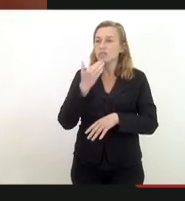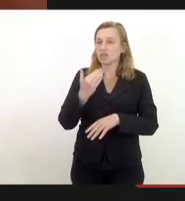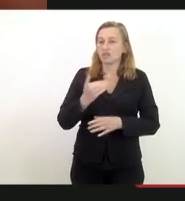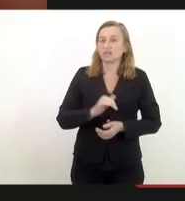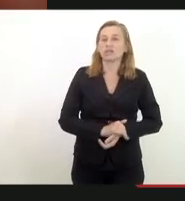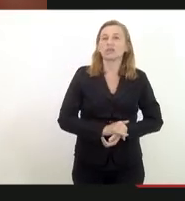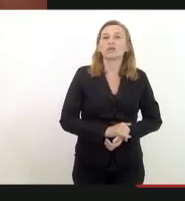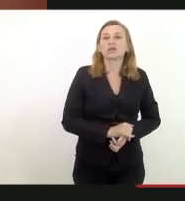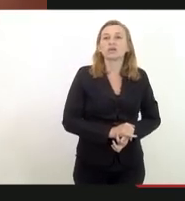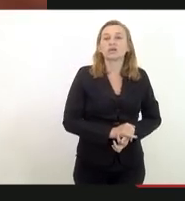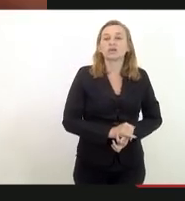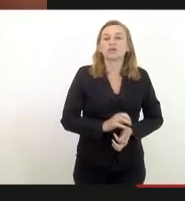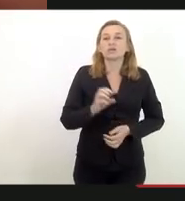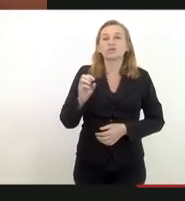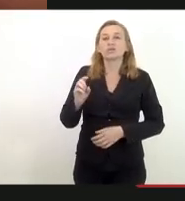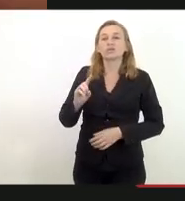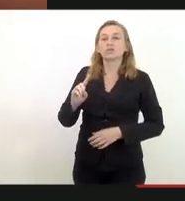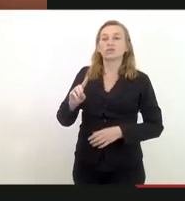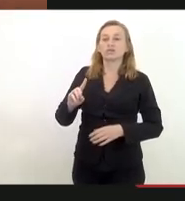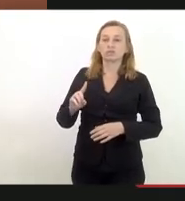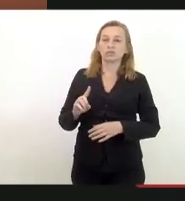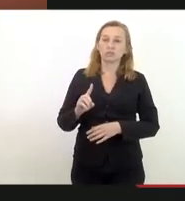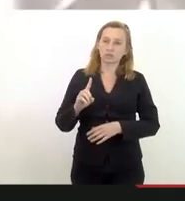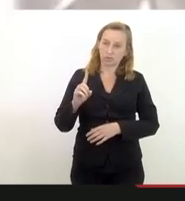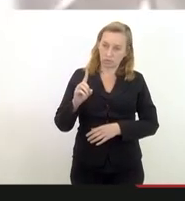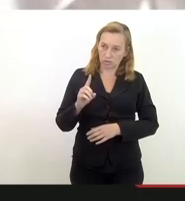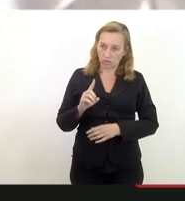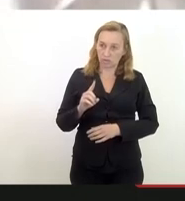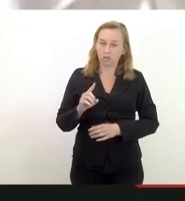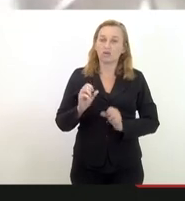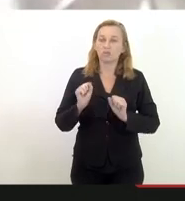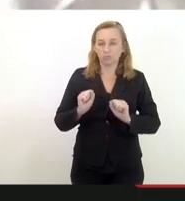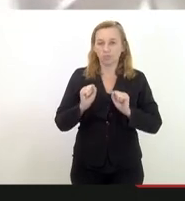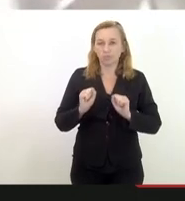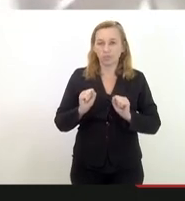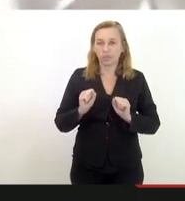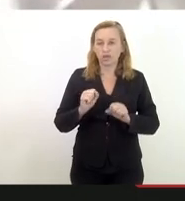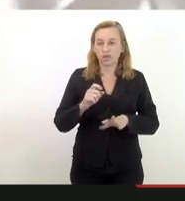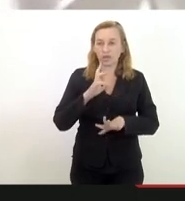Doutora Annalice vai responder, doutora ou deputada. Tá? Annalice, por favor.